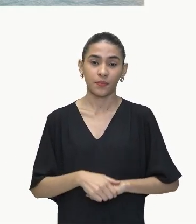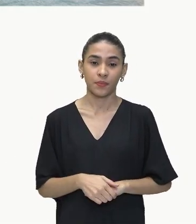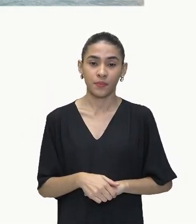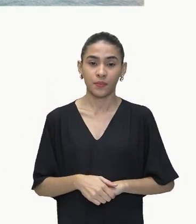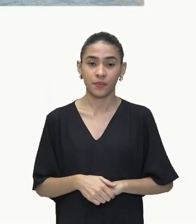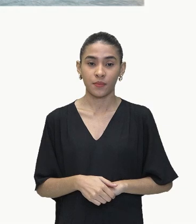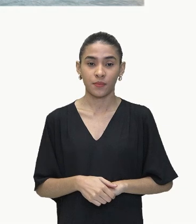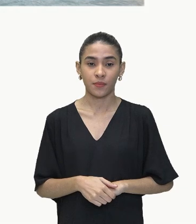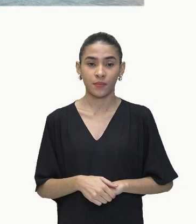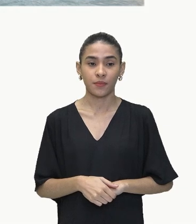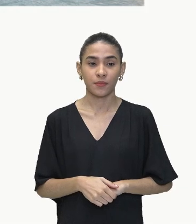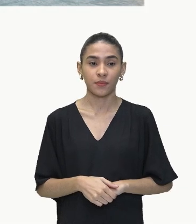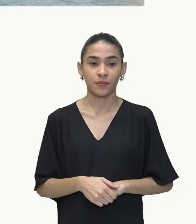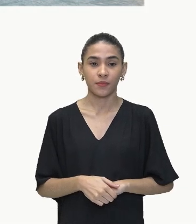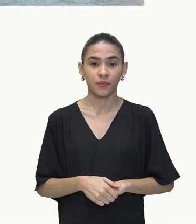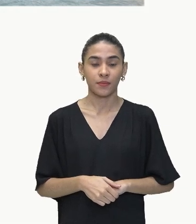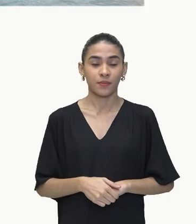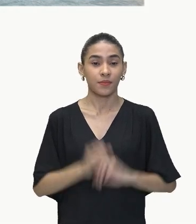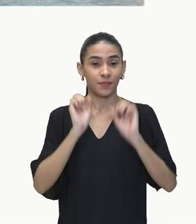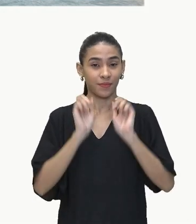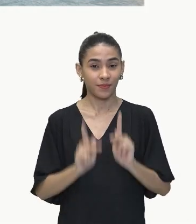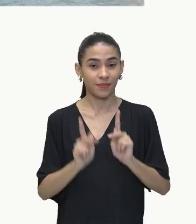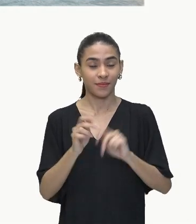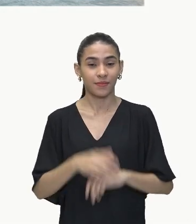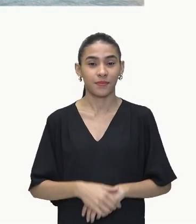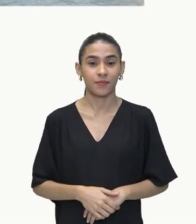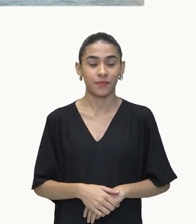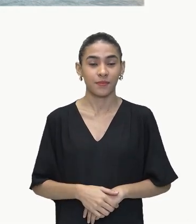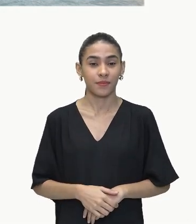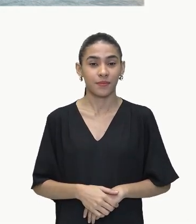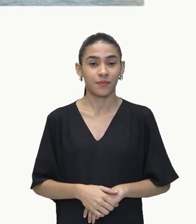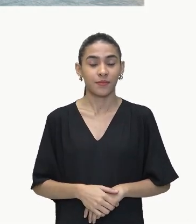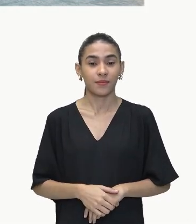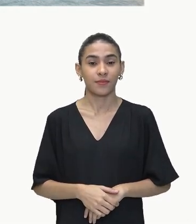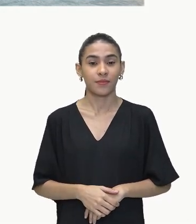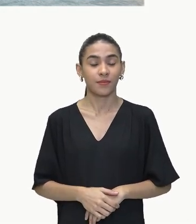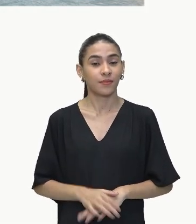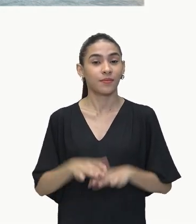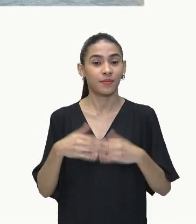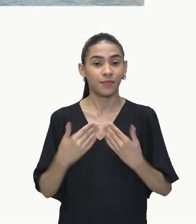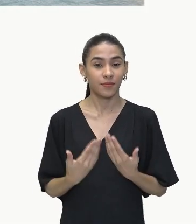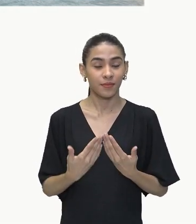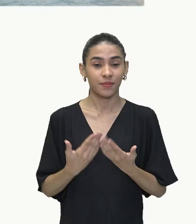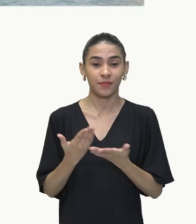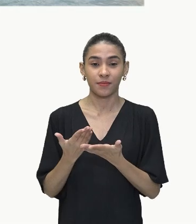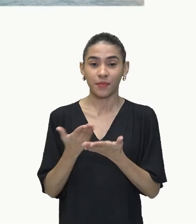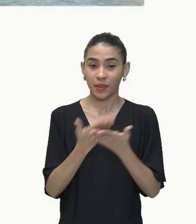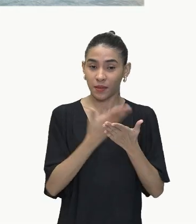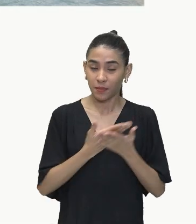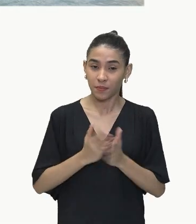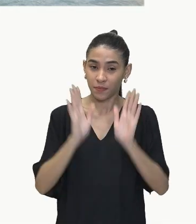China. Tudo bem, então? Aqui se encerra essa aula,